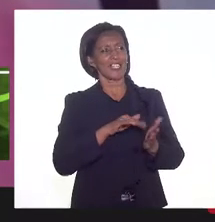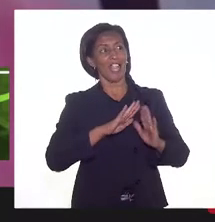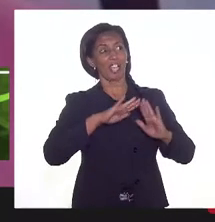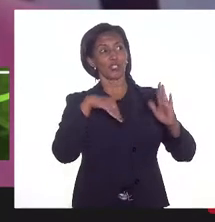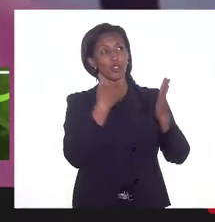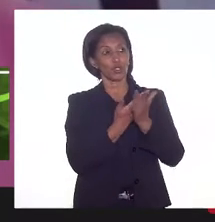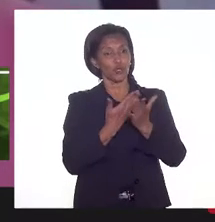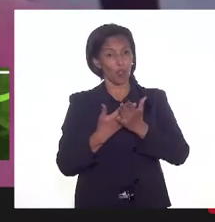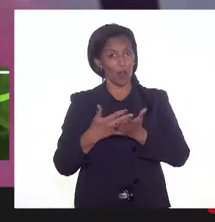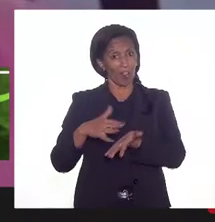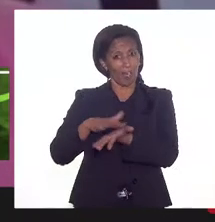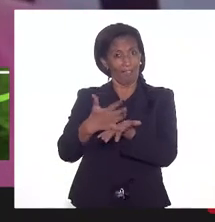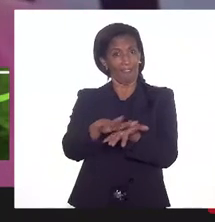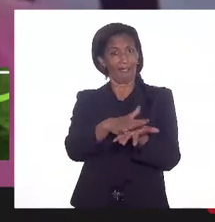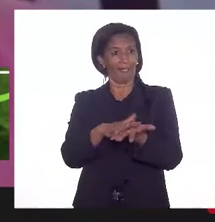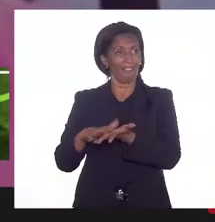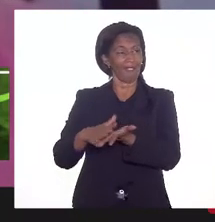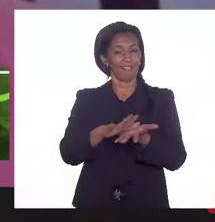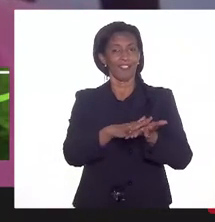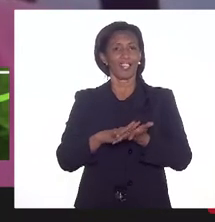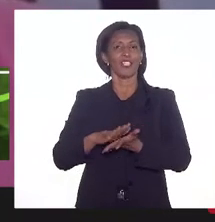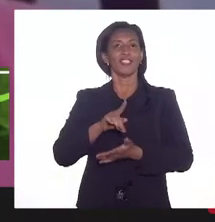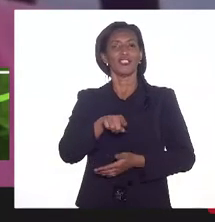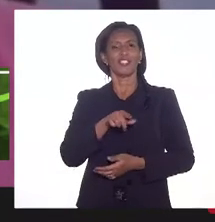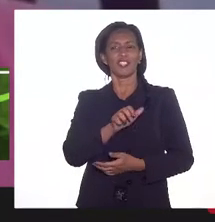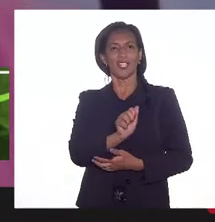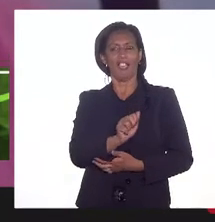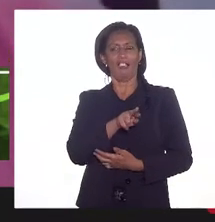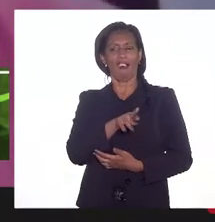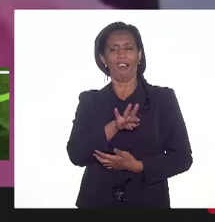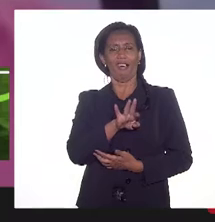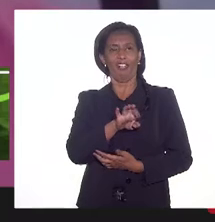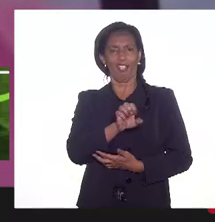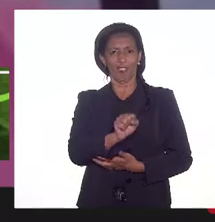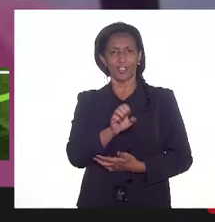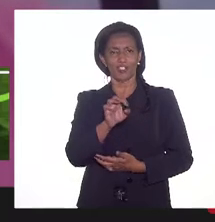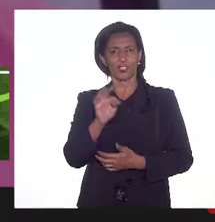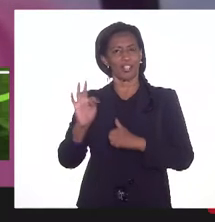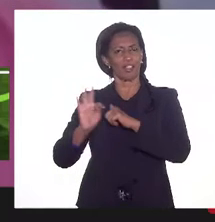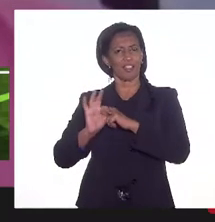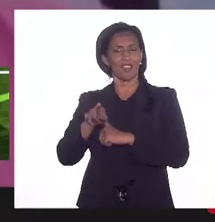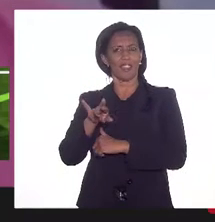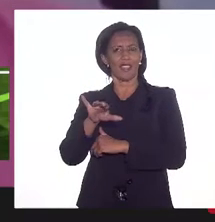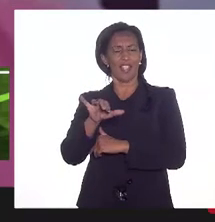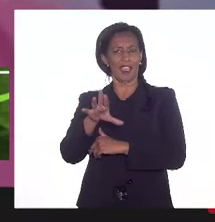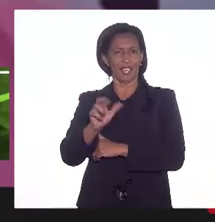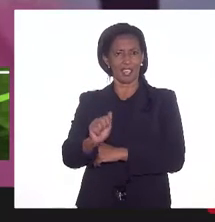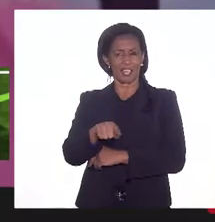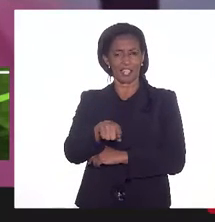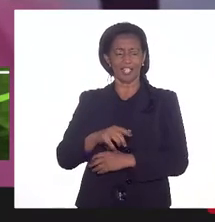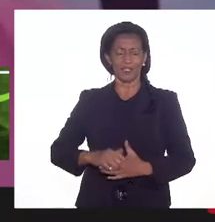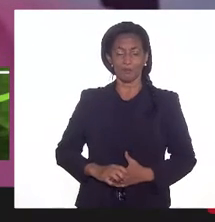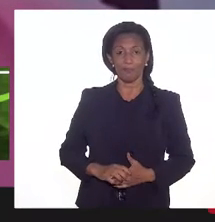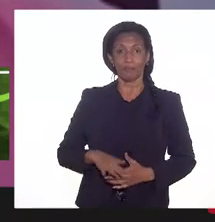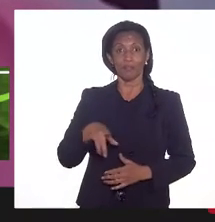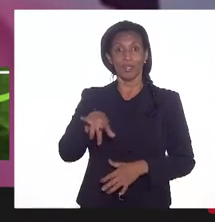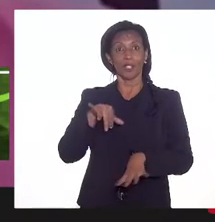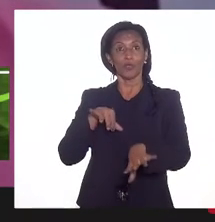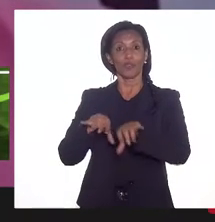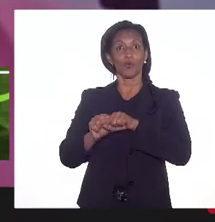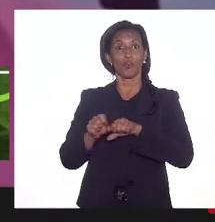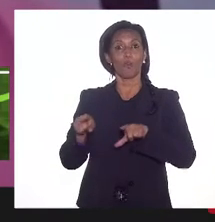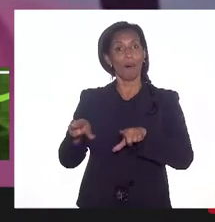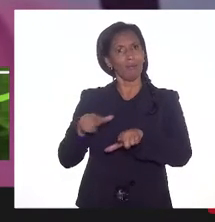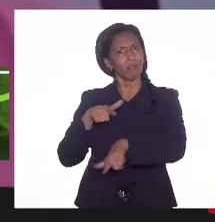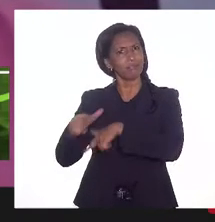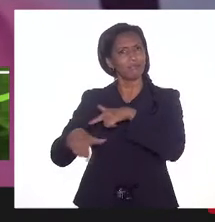samba nós temos uma escola chamada escola de artes técnicas Luiz Carlos Ripper de Paulo Falcão que formava essa mão